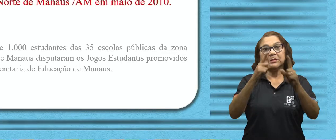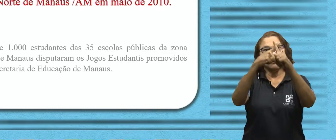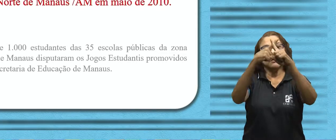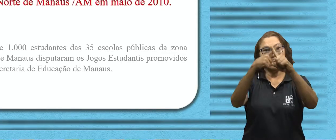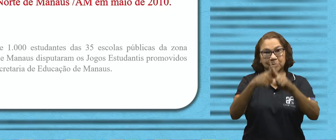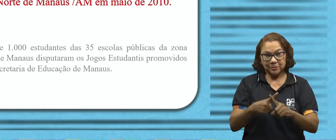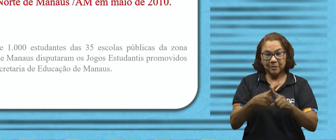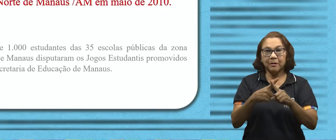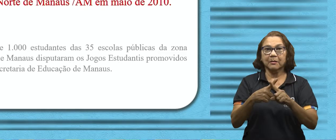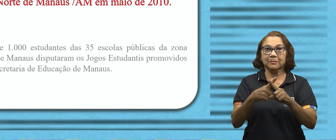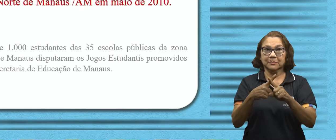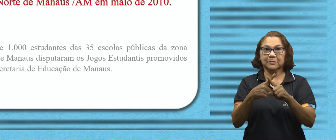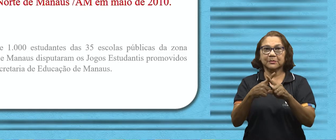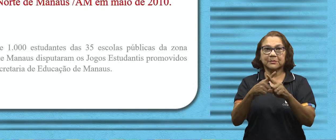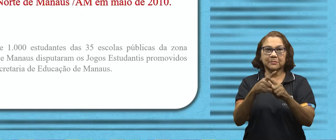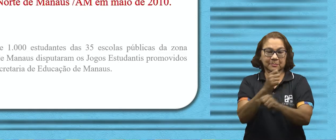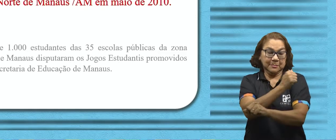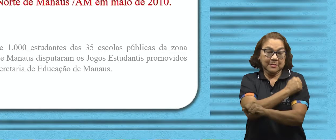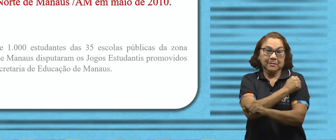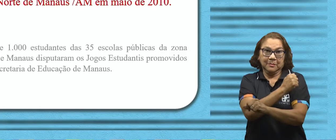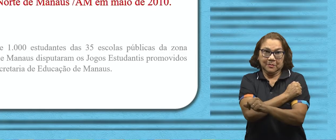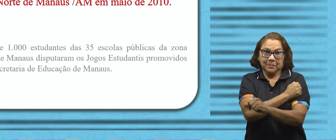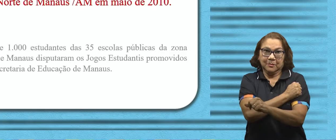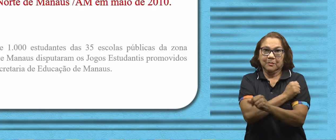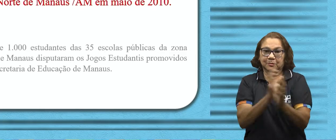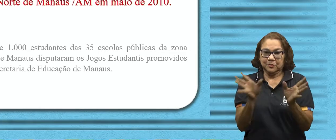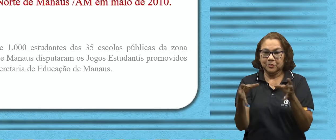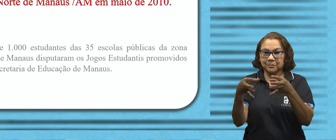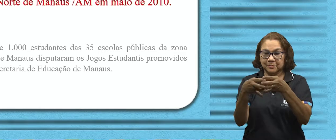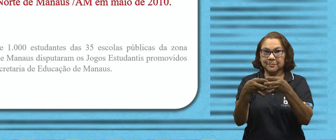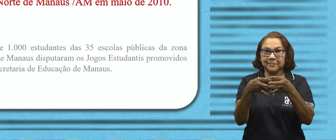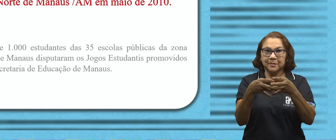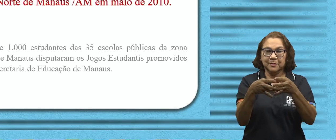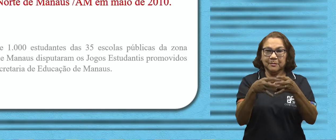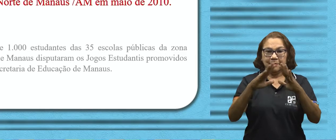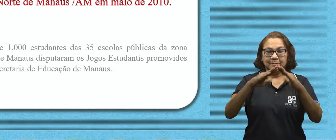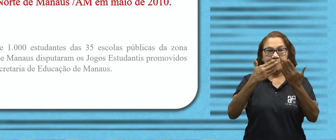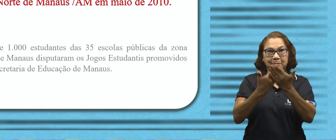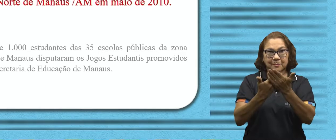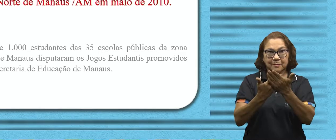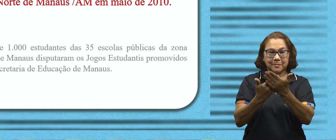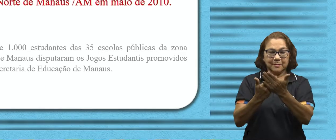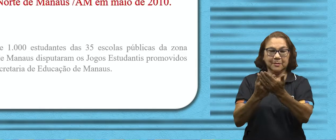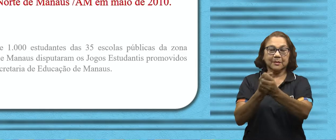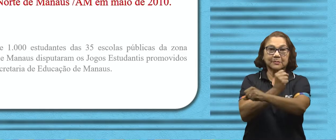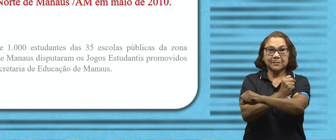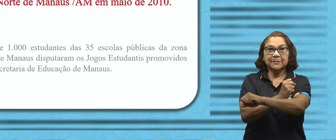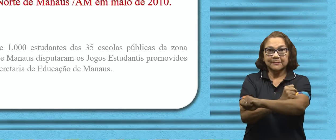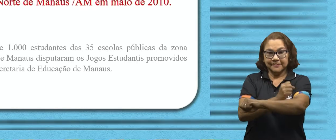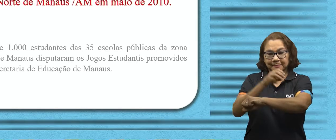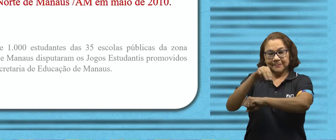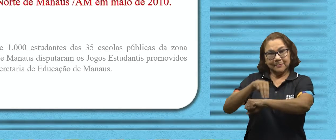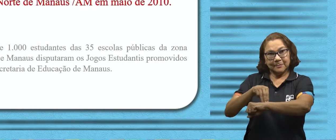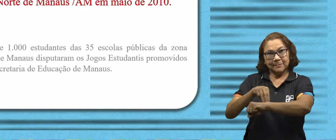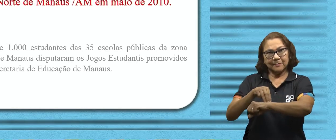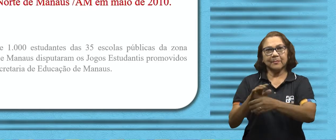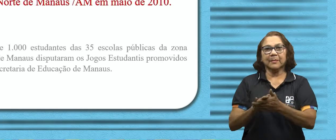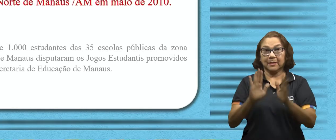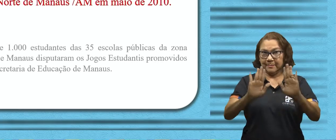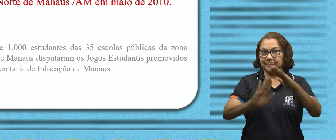Jogos estudantis reuniram 35 escolas públicas da Zona Norte de Manaus, AM, em maio de